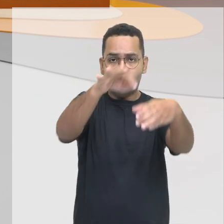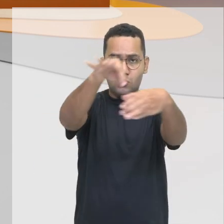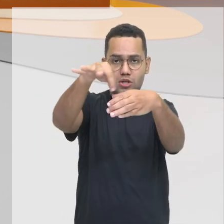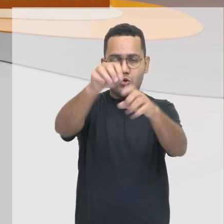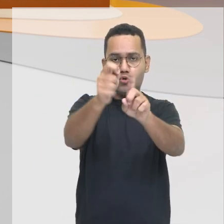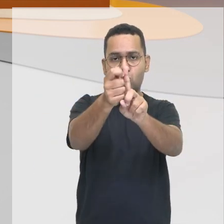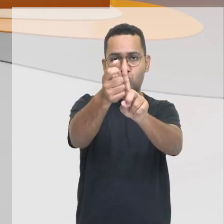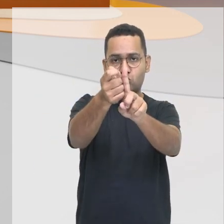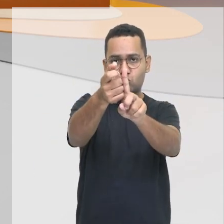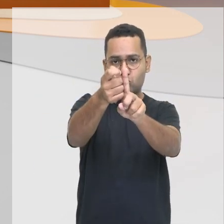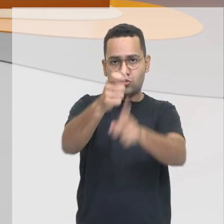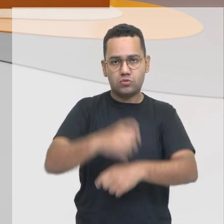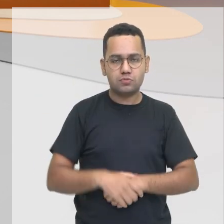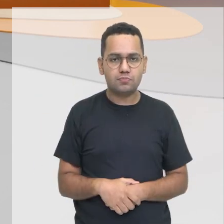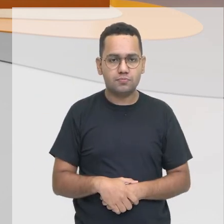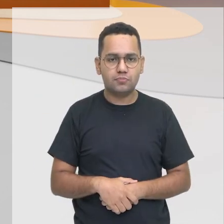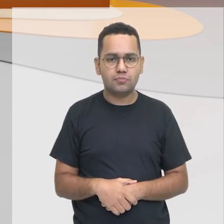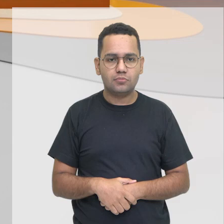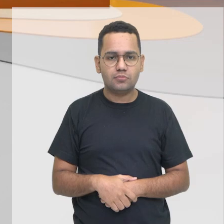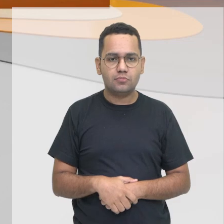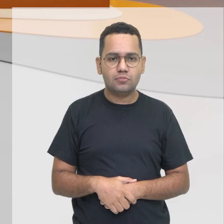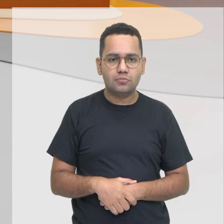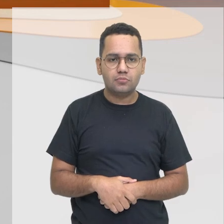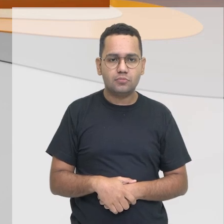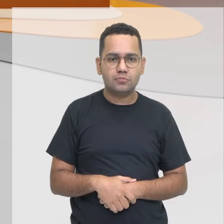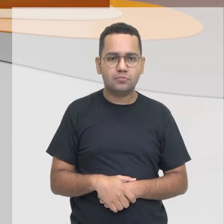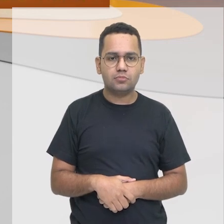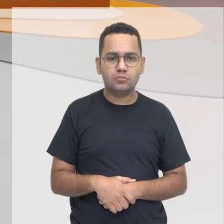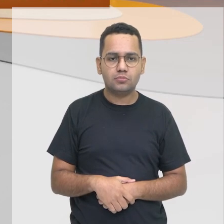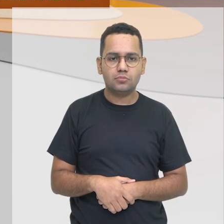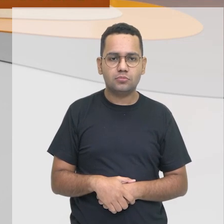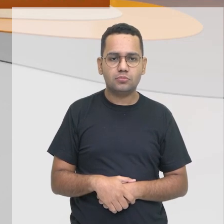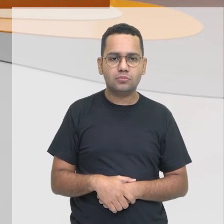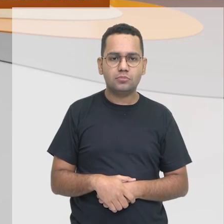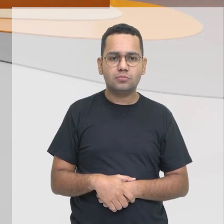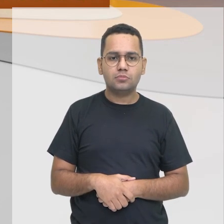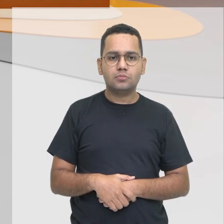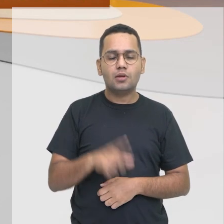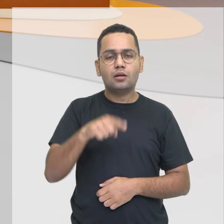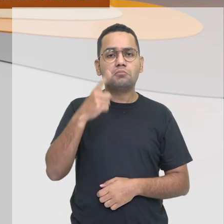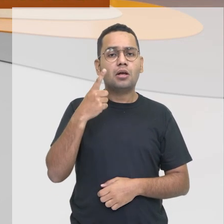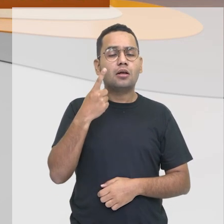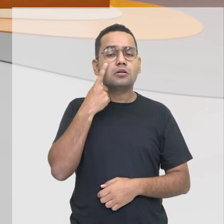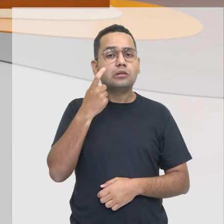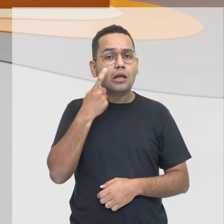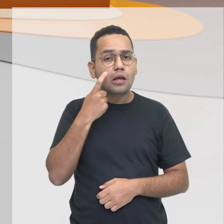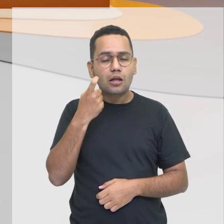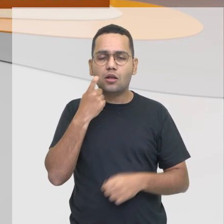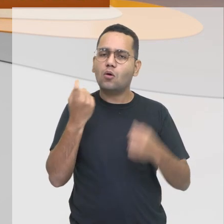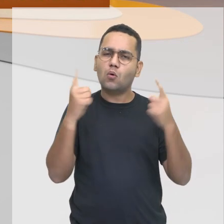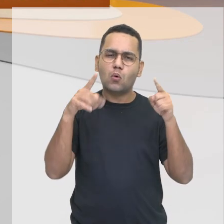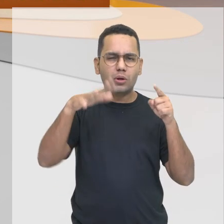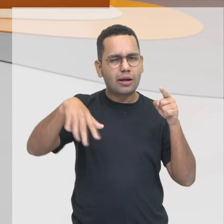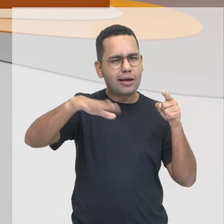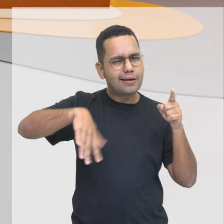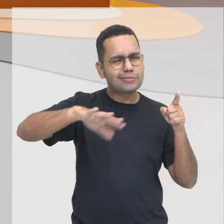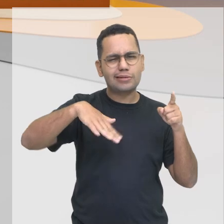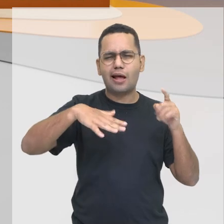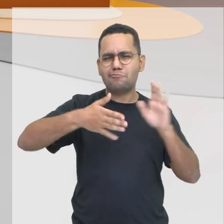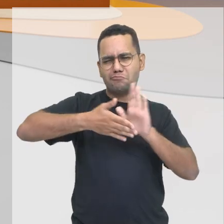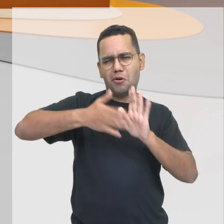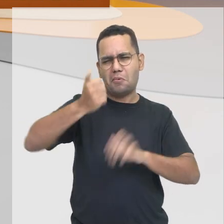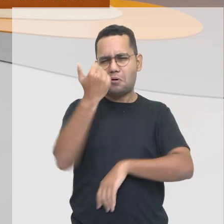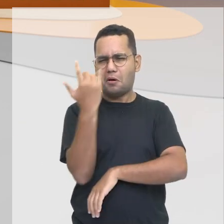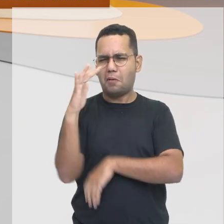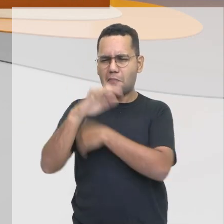que muitas vezes iam de interesse contra as chamadas pautas ambientais da região. No sul